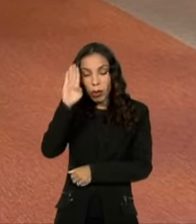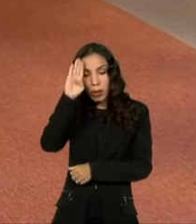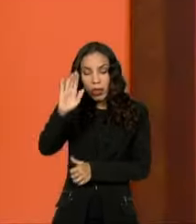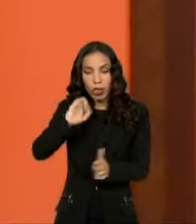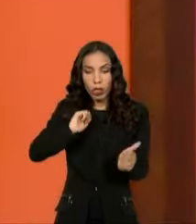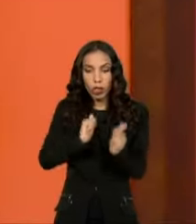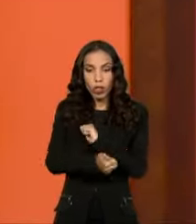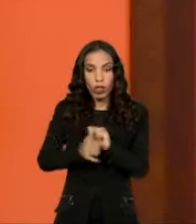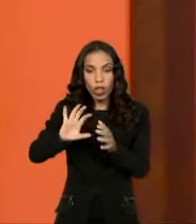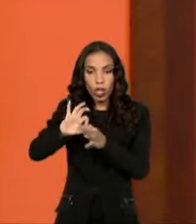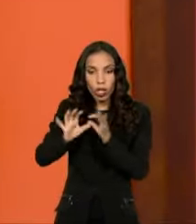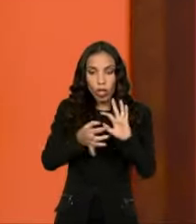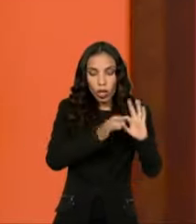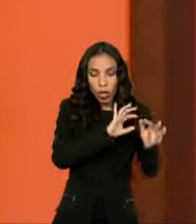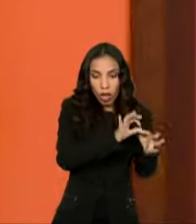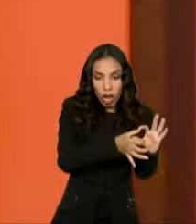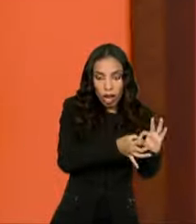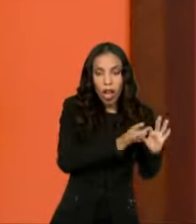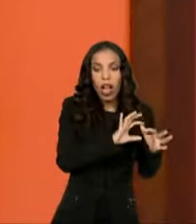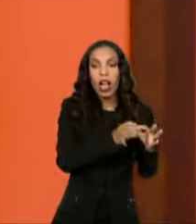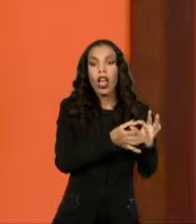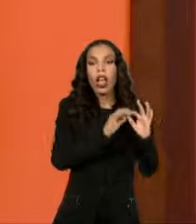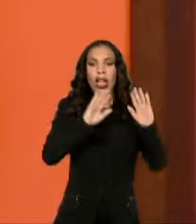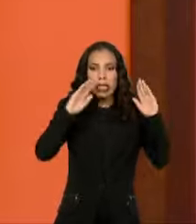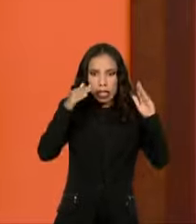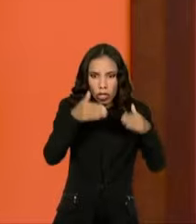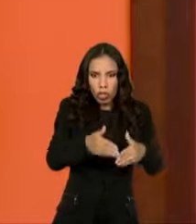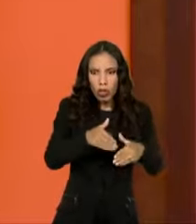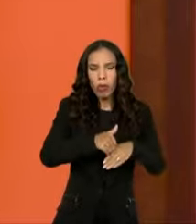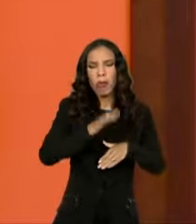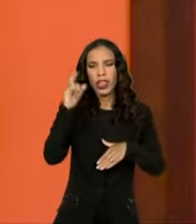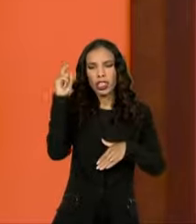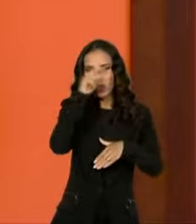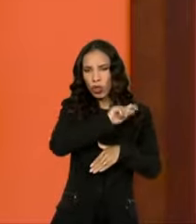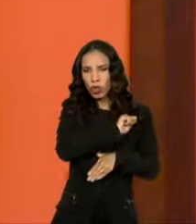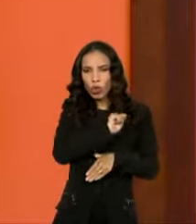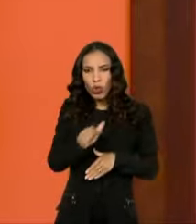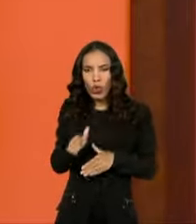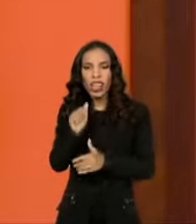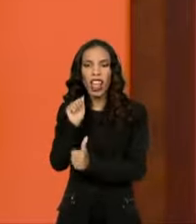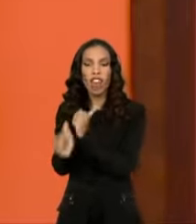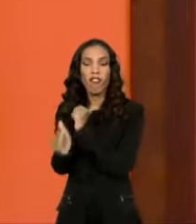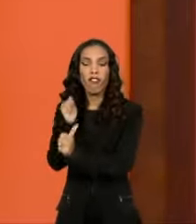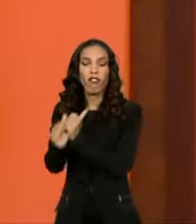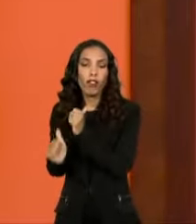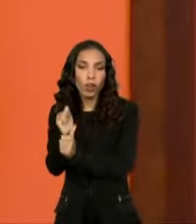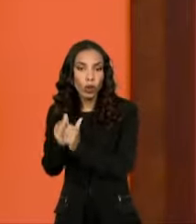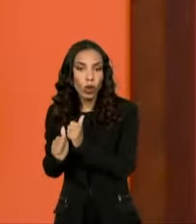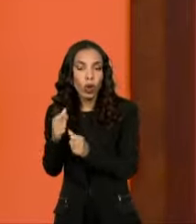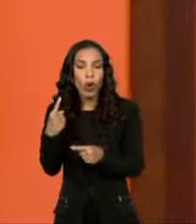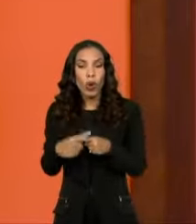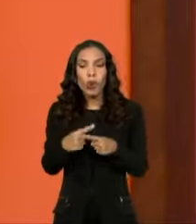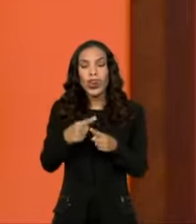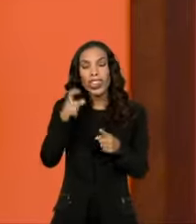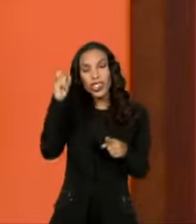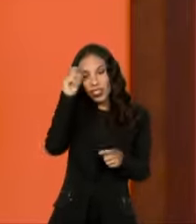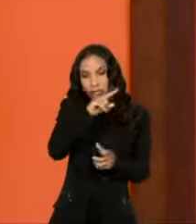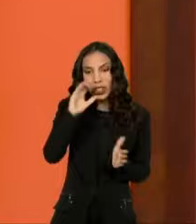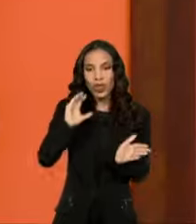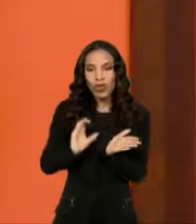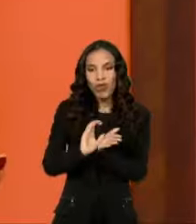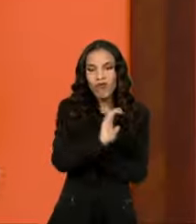é um tipo de dedicação muito mais difícil do que o futebol, no sentido de você ter dificuldade de conseguir patrocinador.